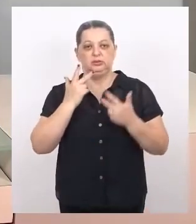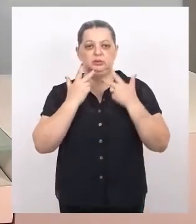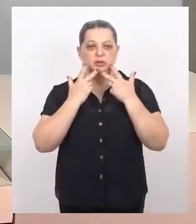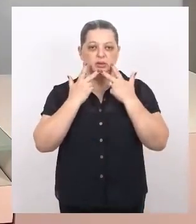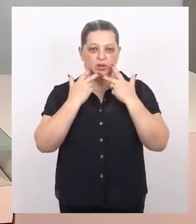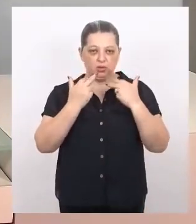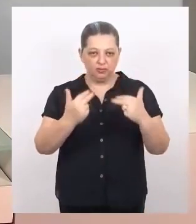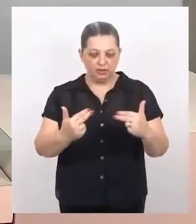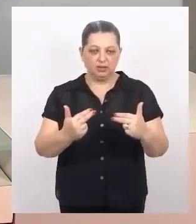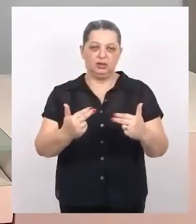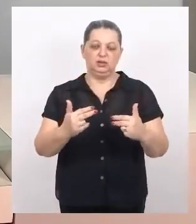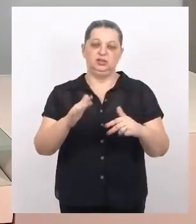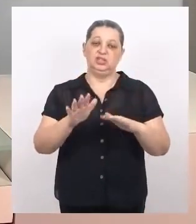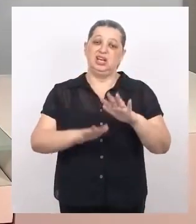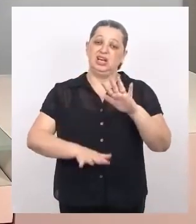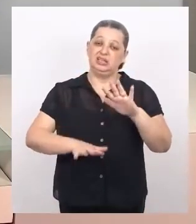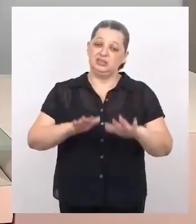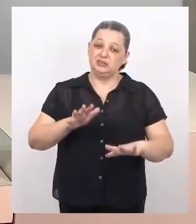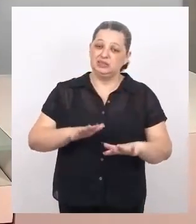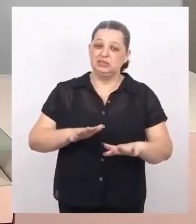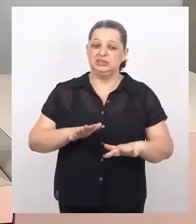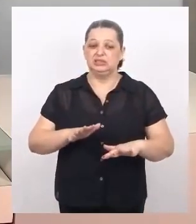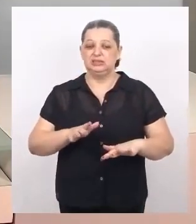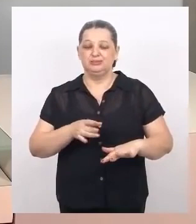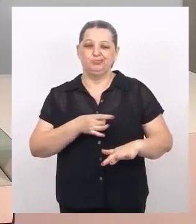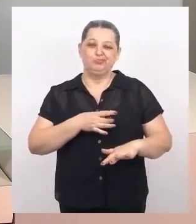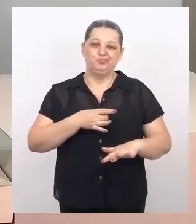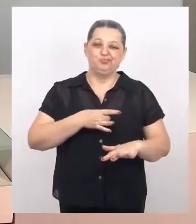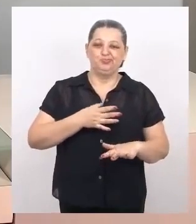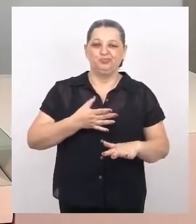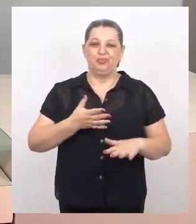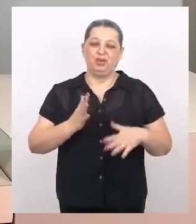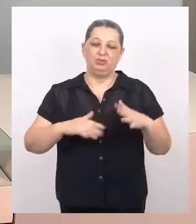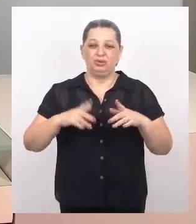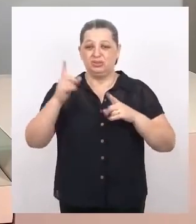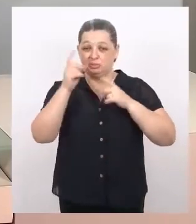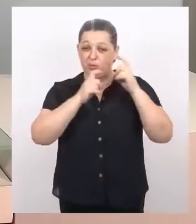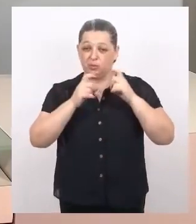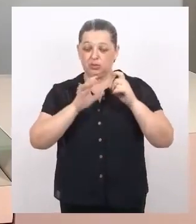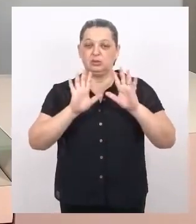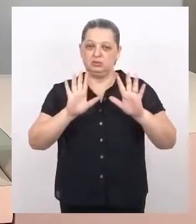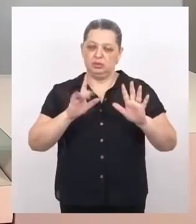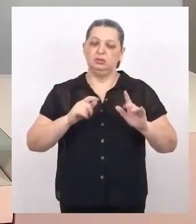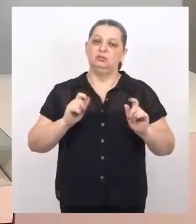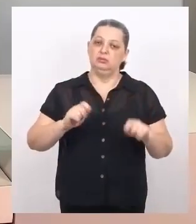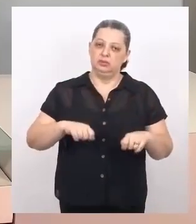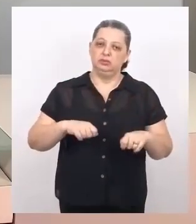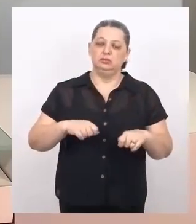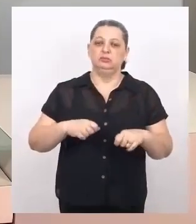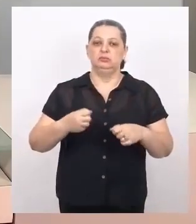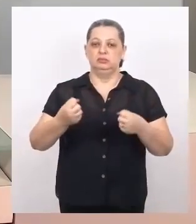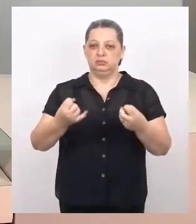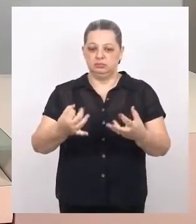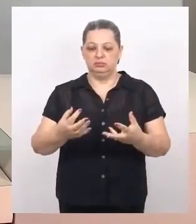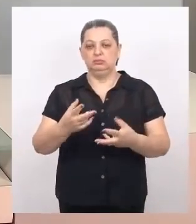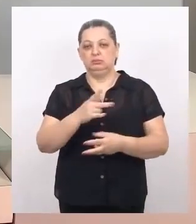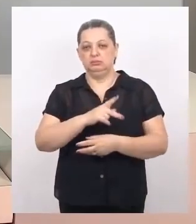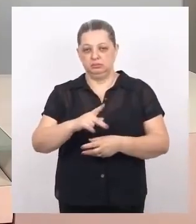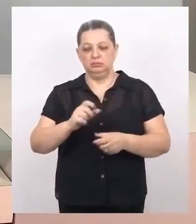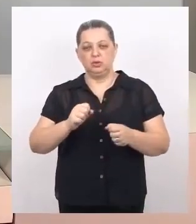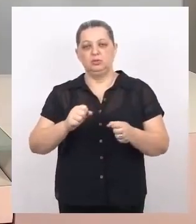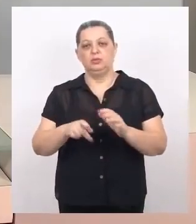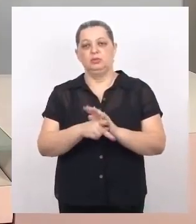vezes, um receio, mas, em última instância, podem dizer para os professores, o aprofundamento